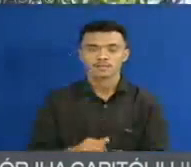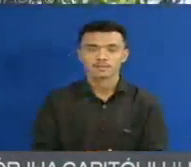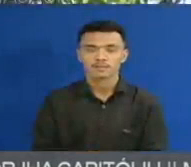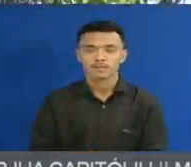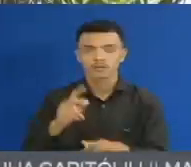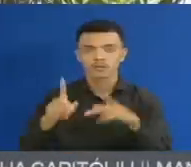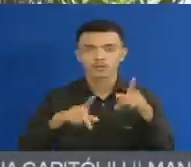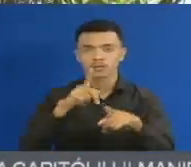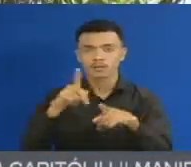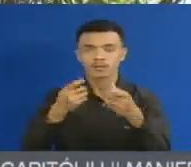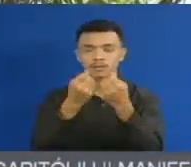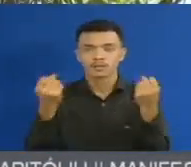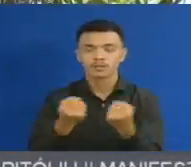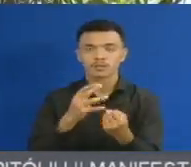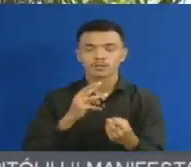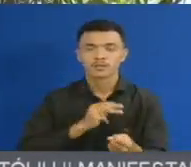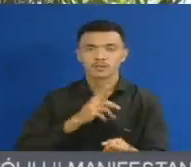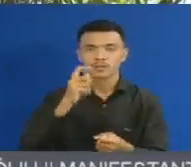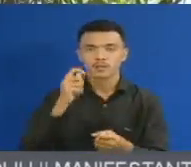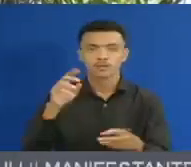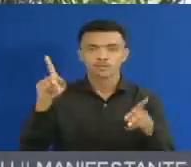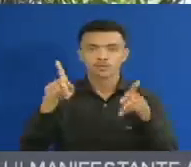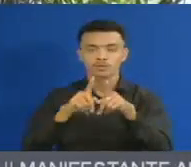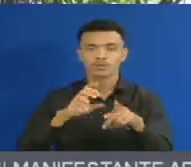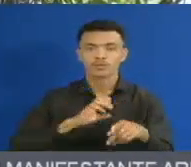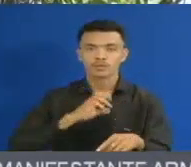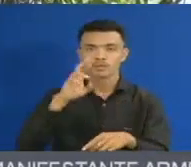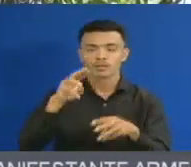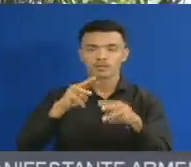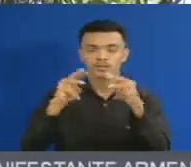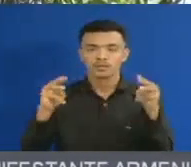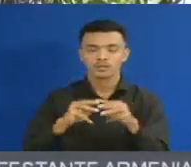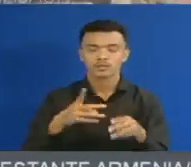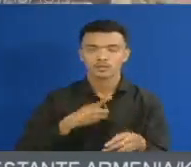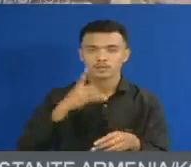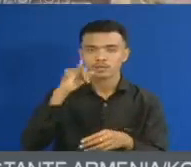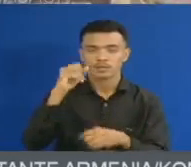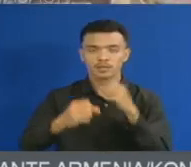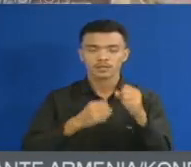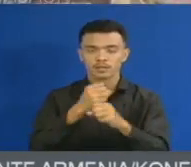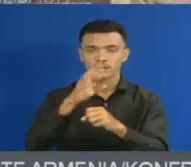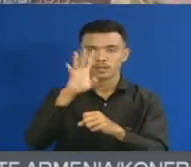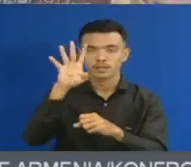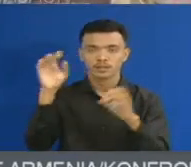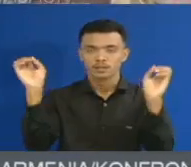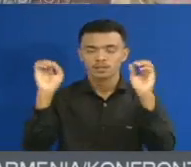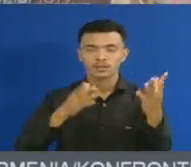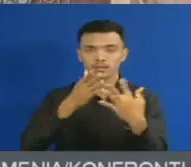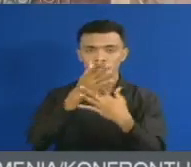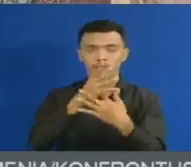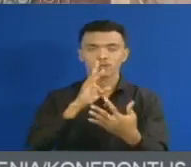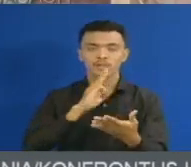Comunidade Iasuco Meteau, posto Cristo Rei, município dele, tinang hatona lá acesso ba BEMOS,